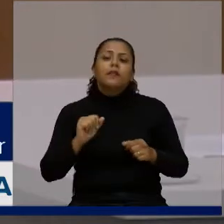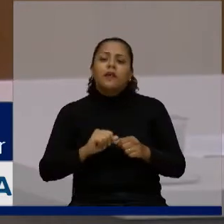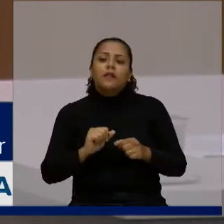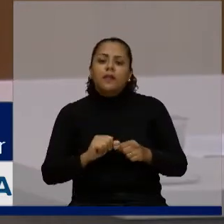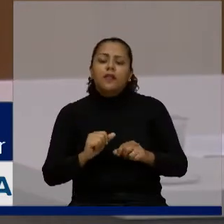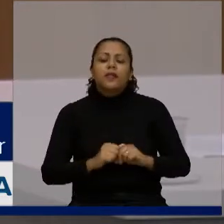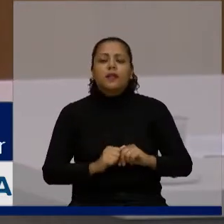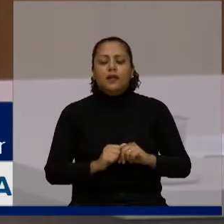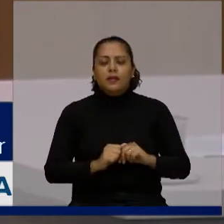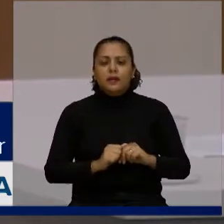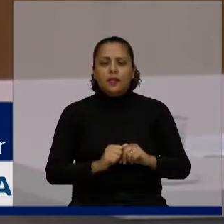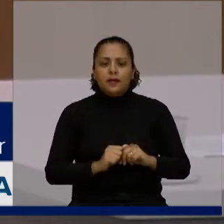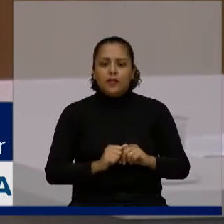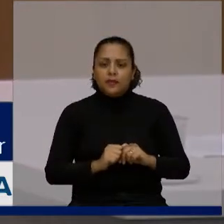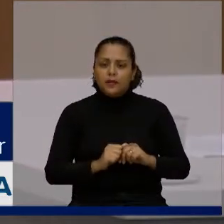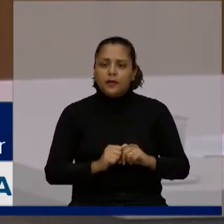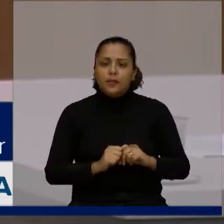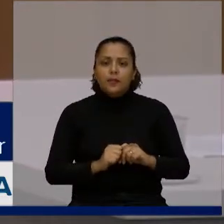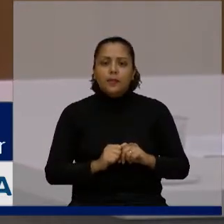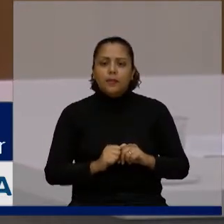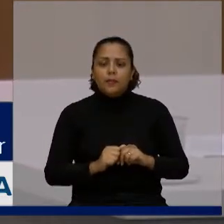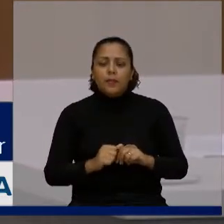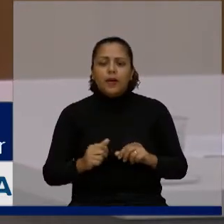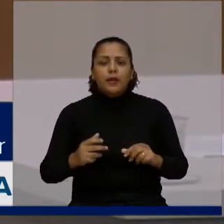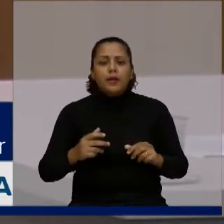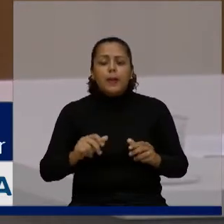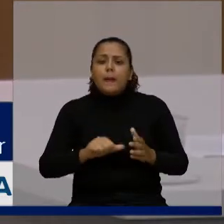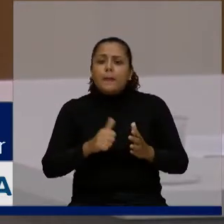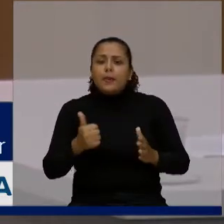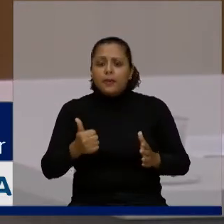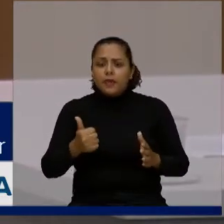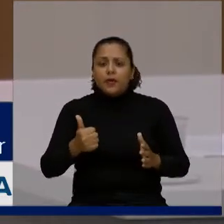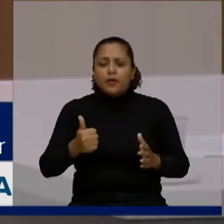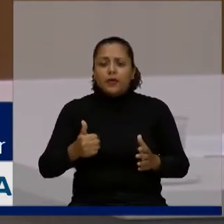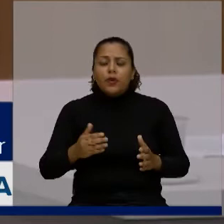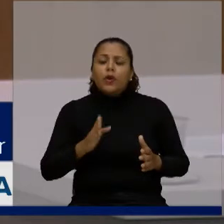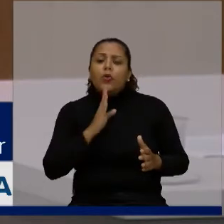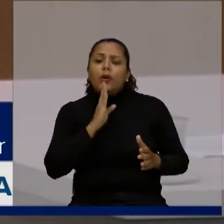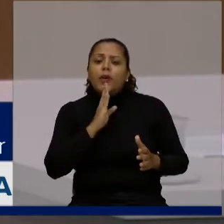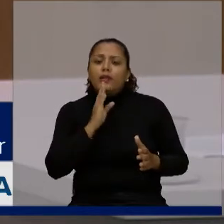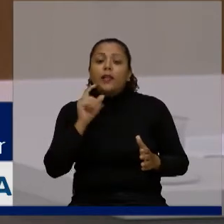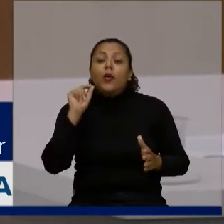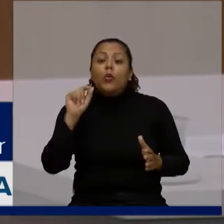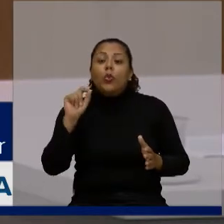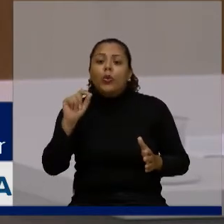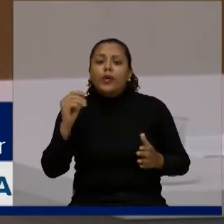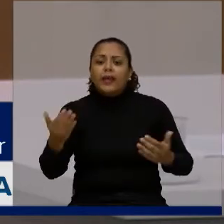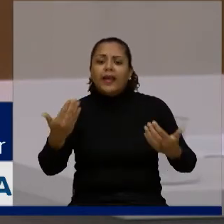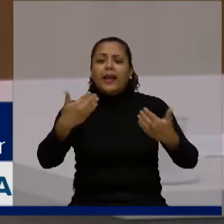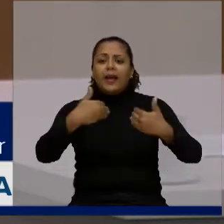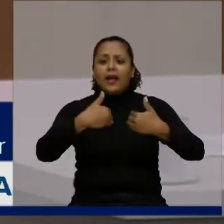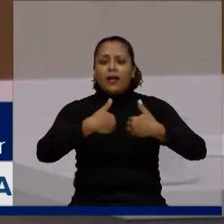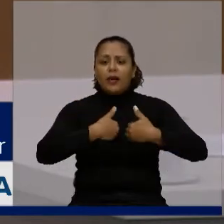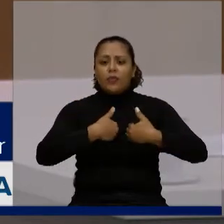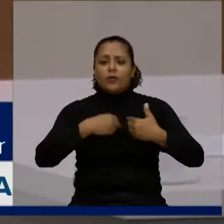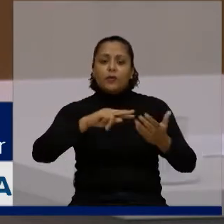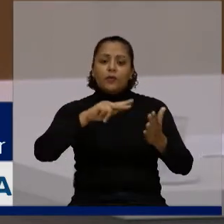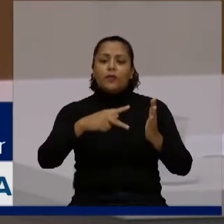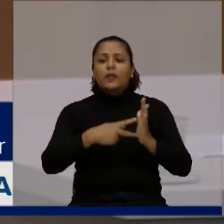estão fazendo na conscientização da pessoa com autismo. Então foi muito importante a